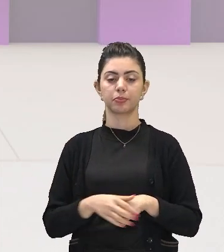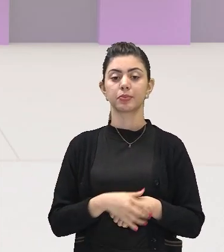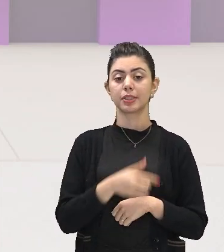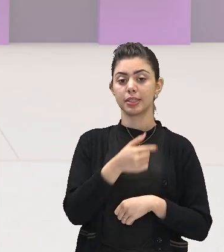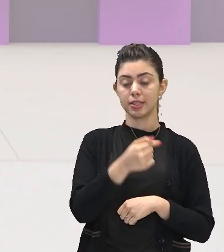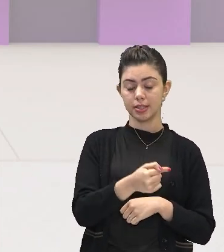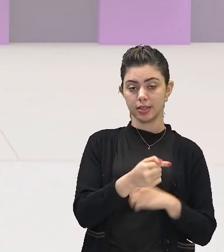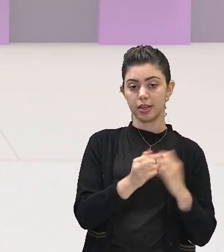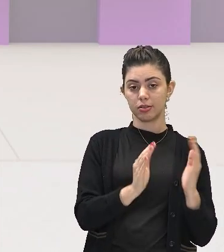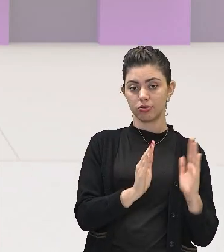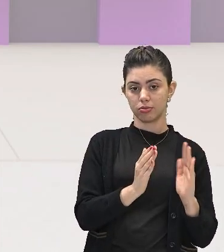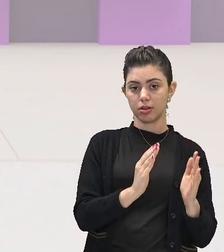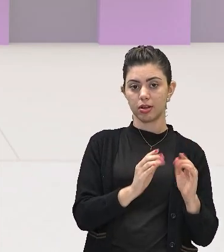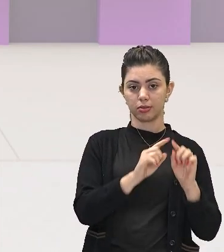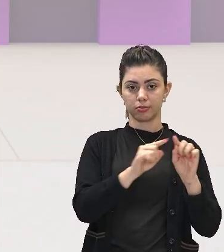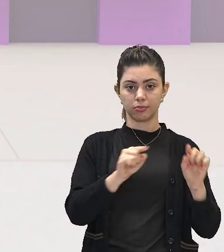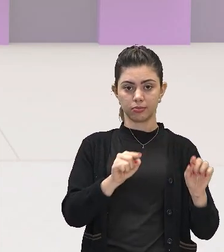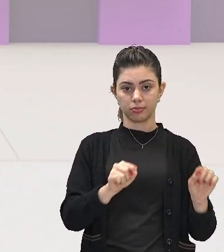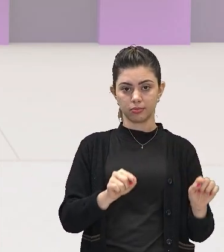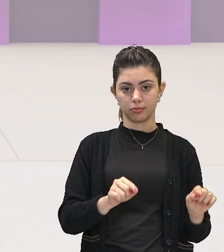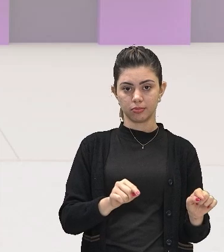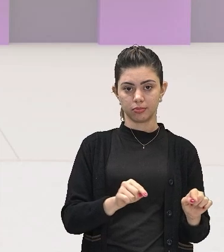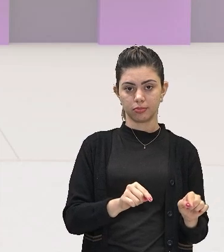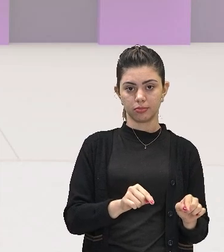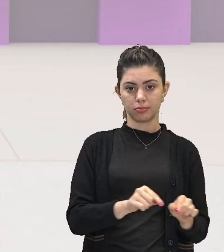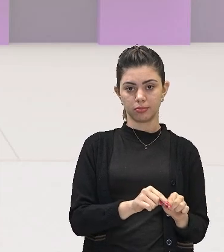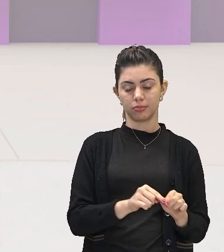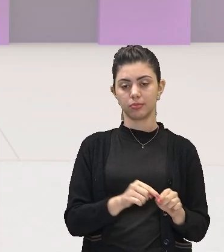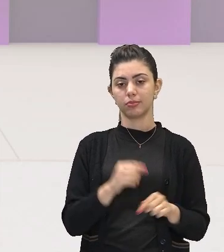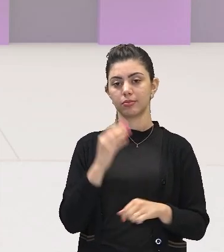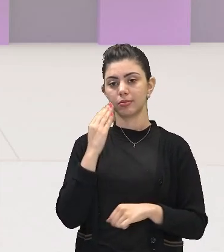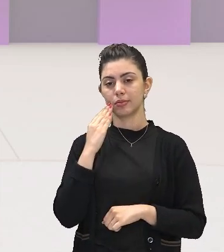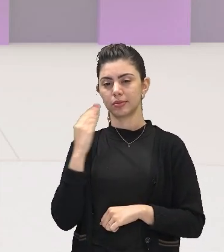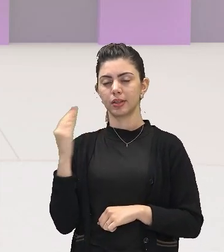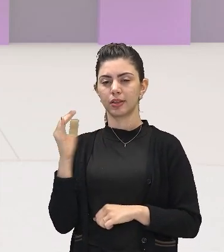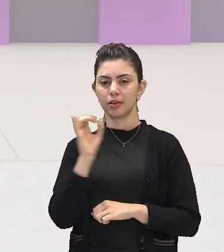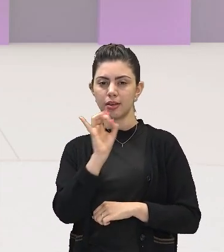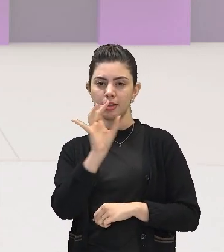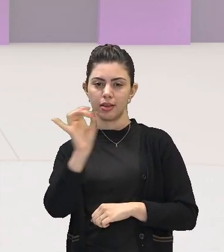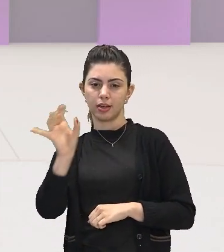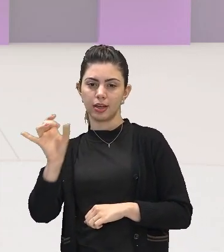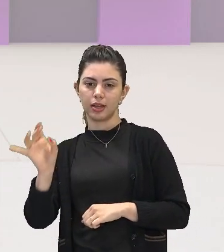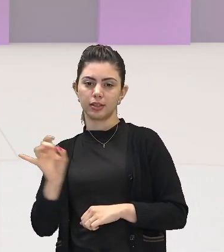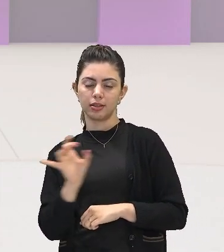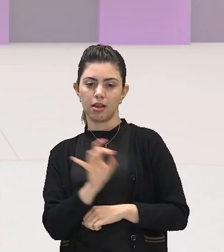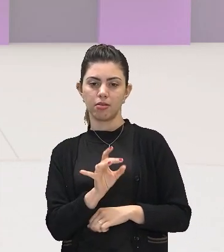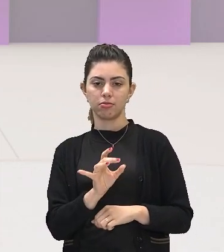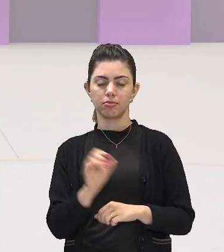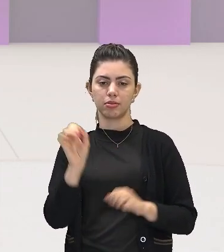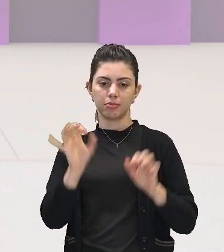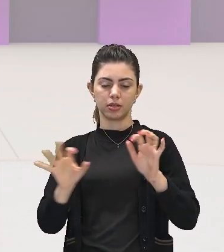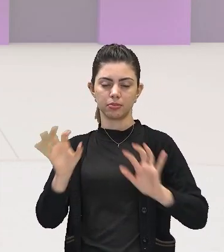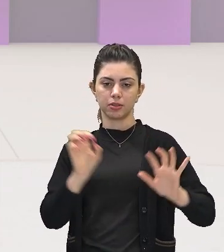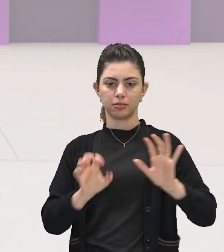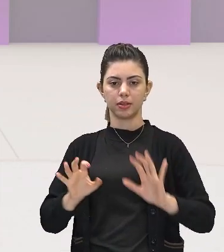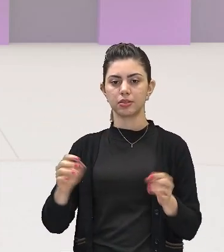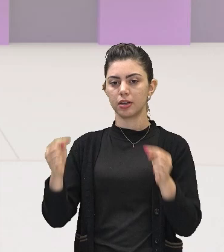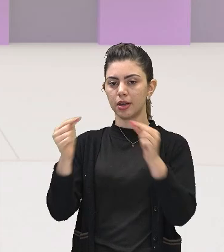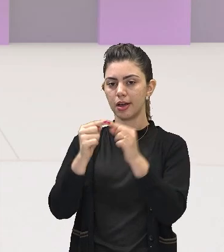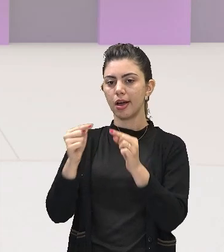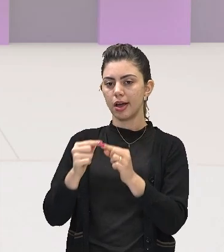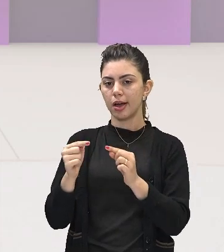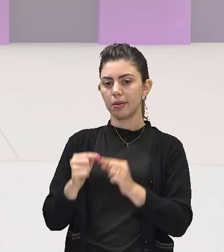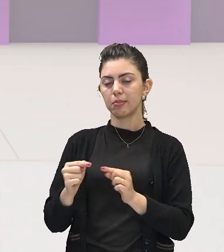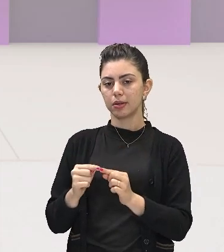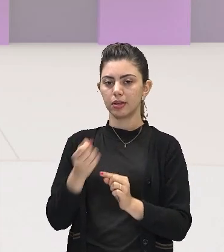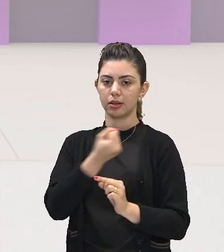com 7 lados, heptágono. Polígono regular com 8 lados, octógono. Polígono